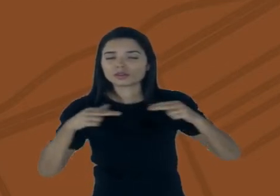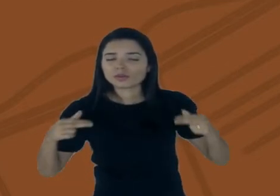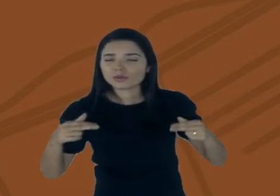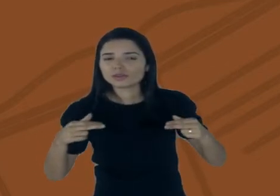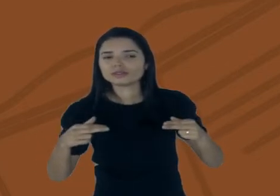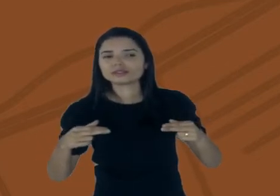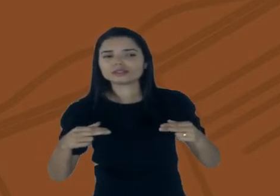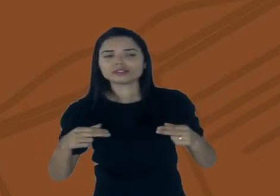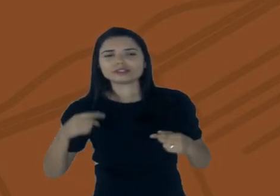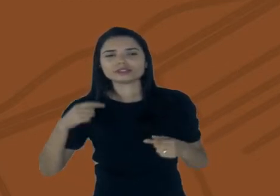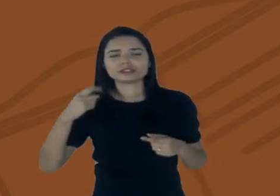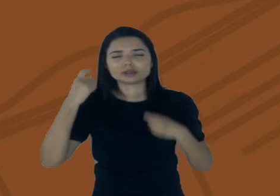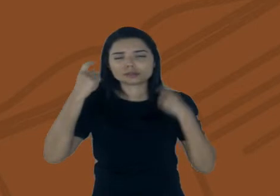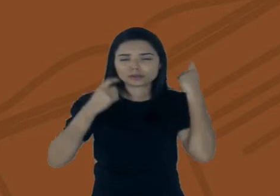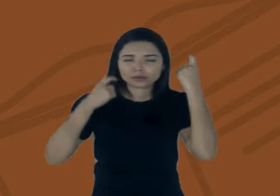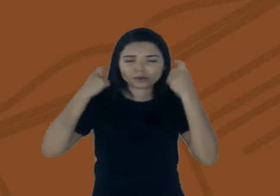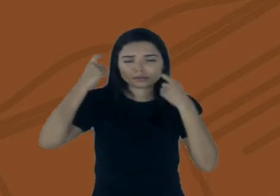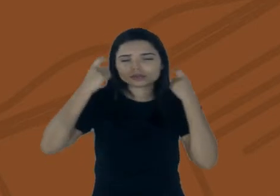pouco